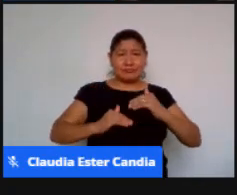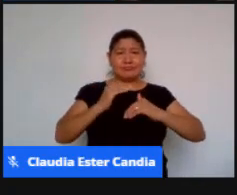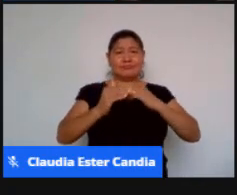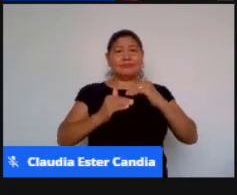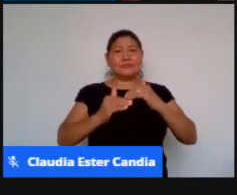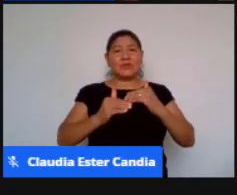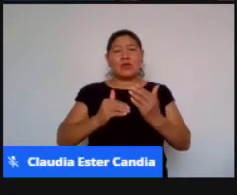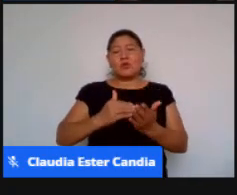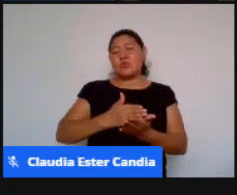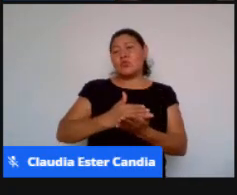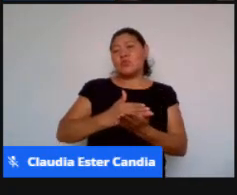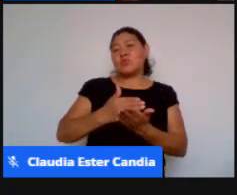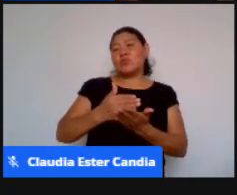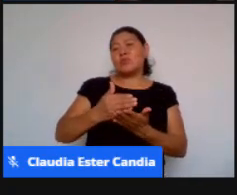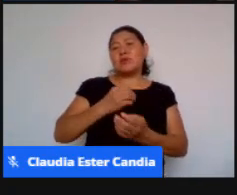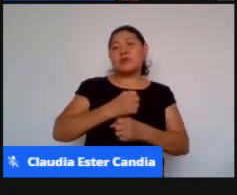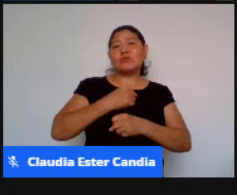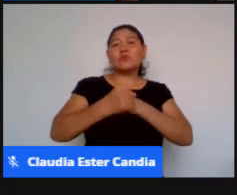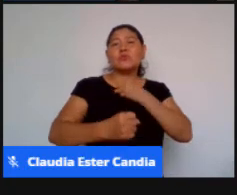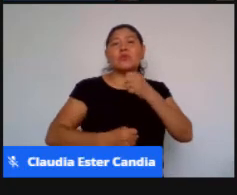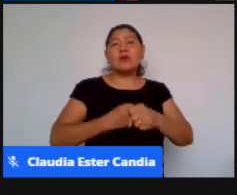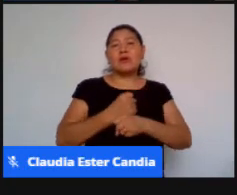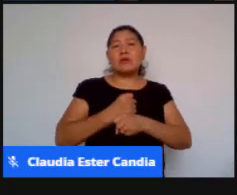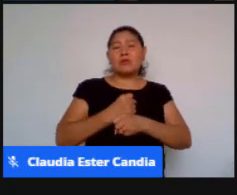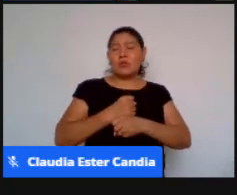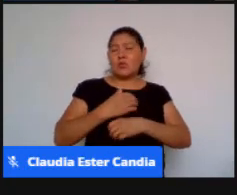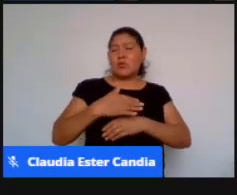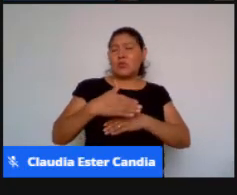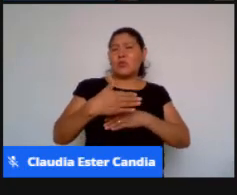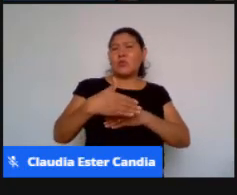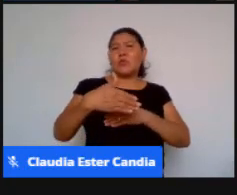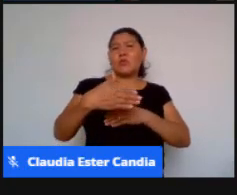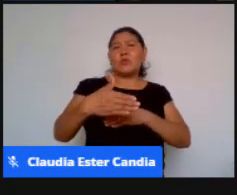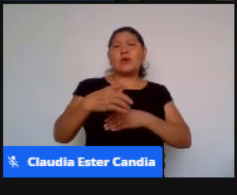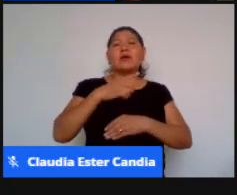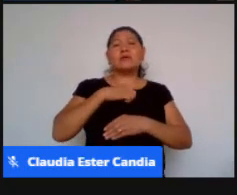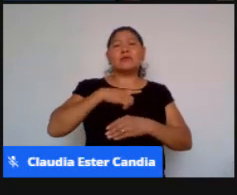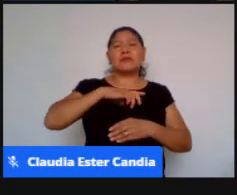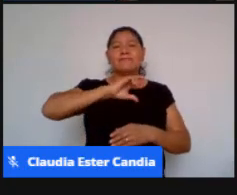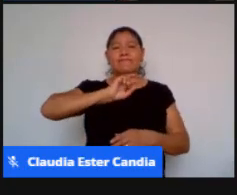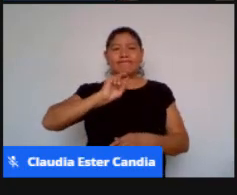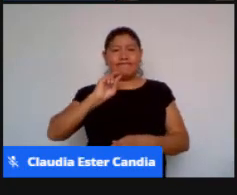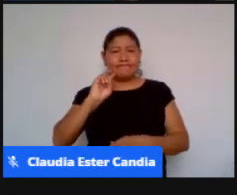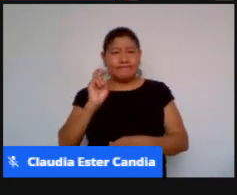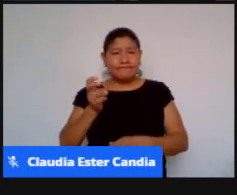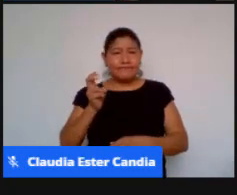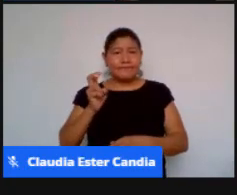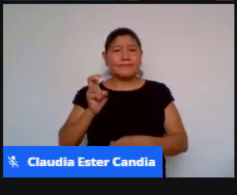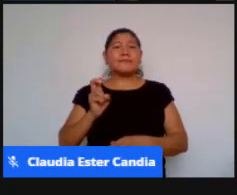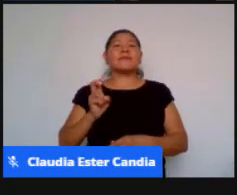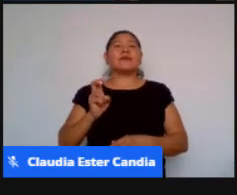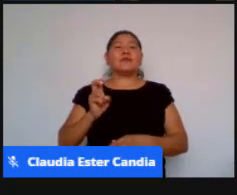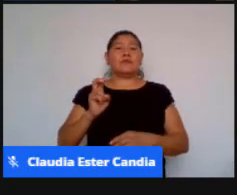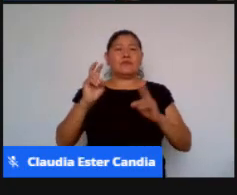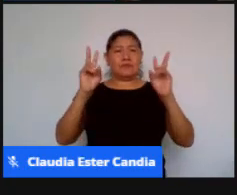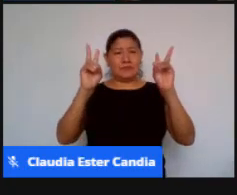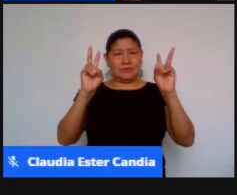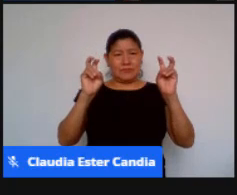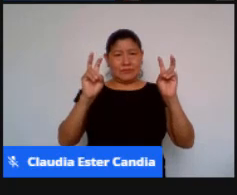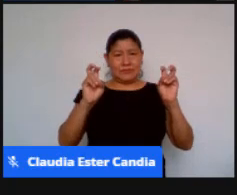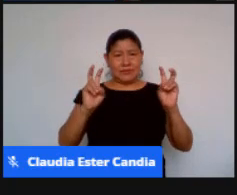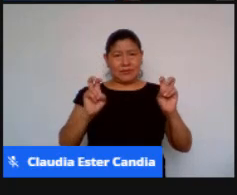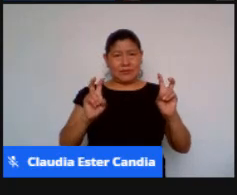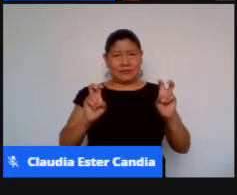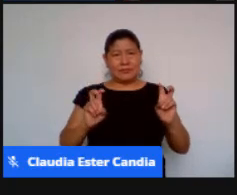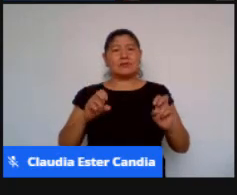ano, nós temos as mesmas habilidades temáticas, né, que são essas 5. São nessas habilidades temáticas que eu vejo, né,